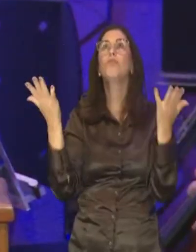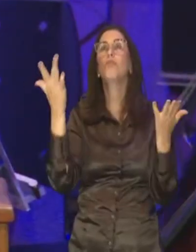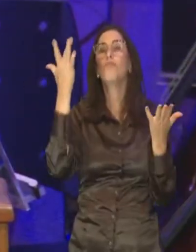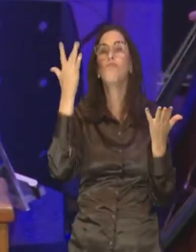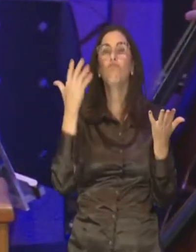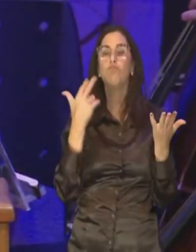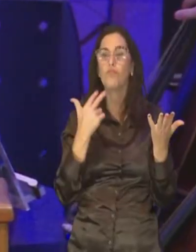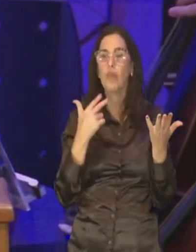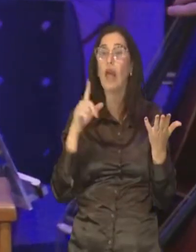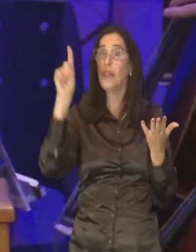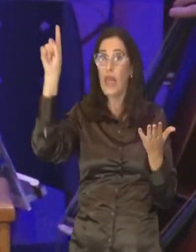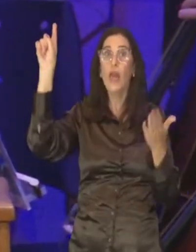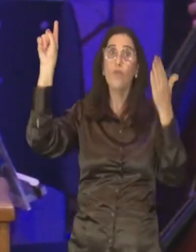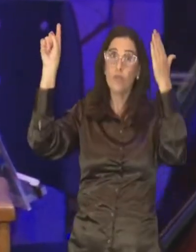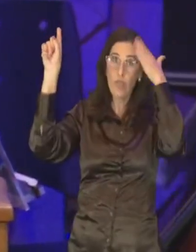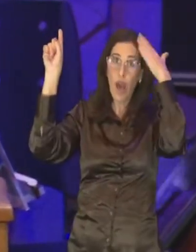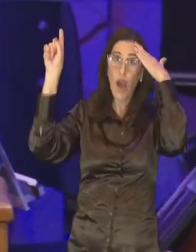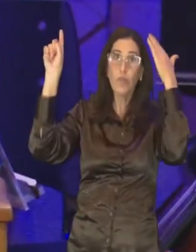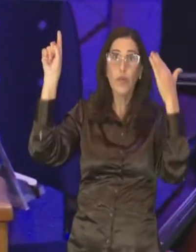Deus sabe.